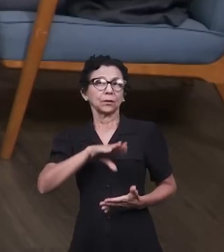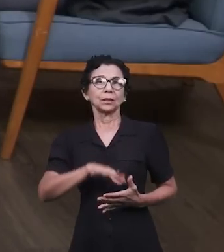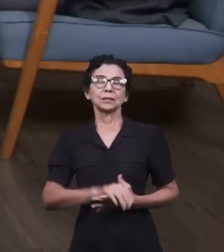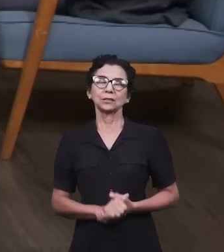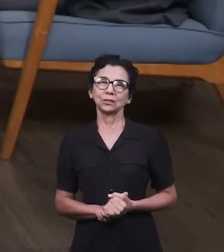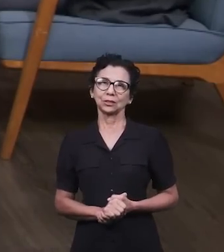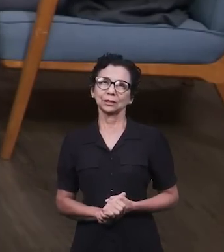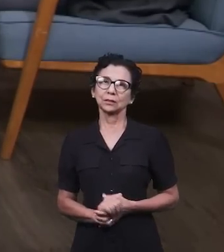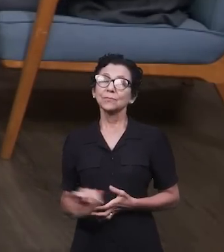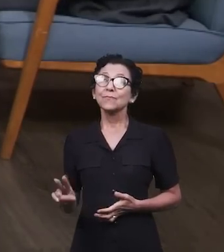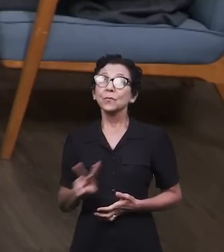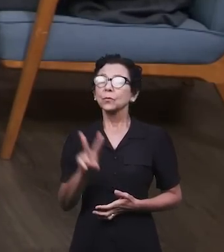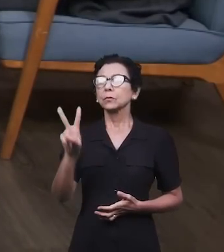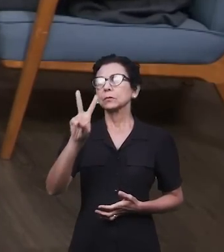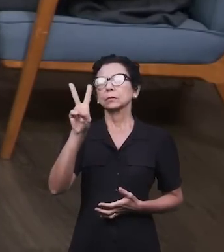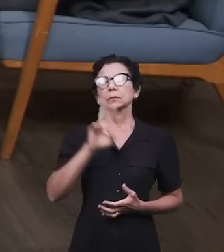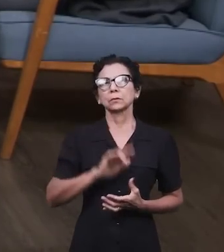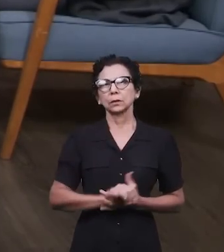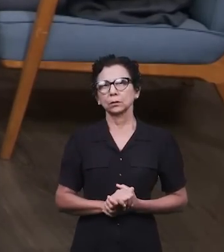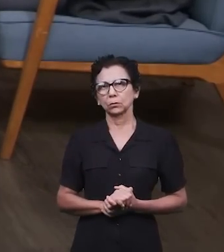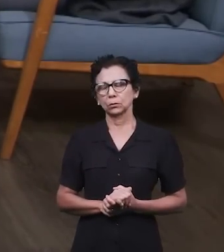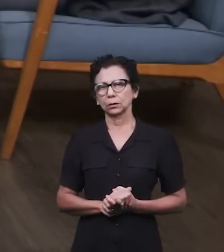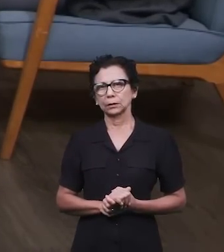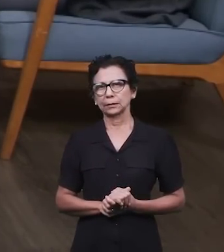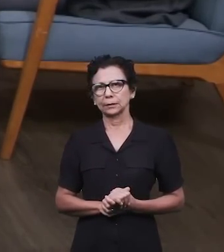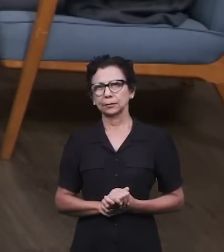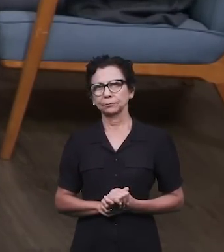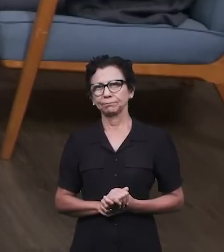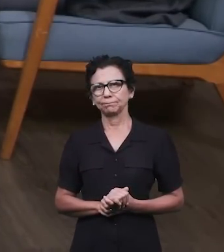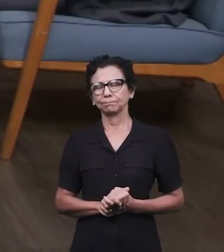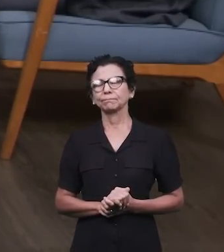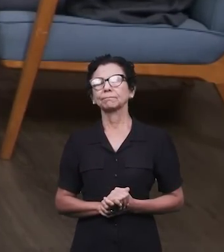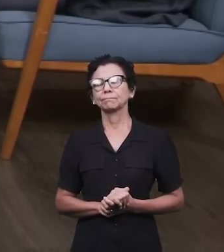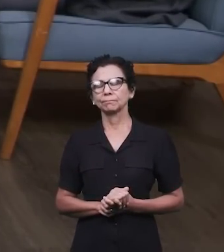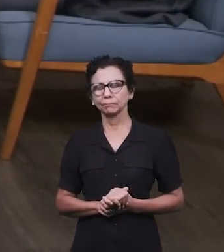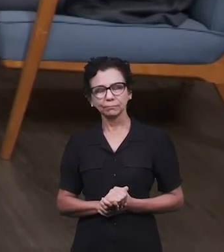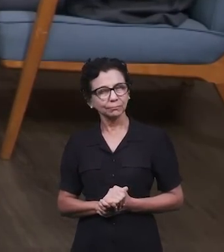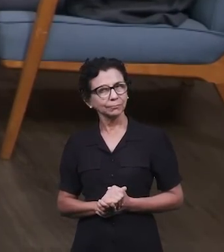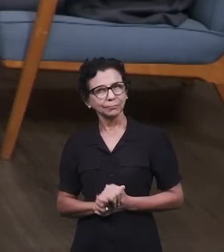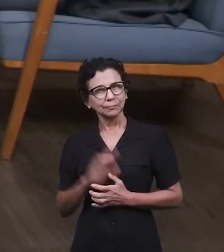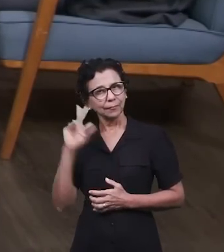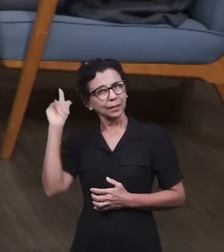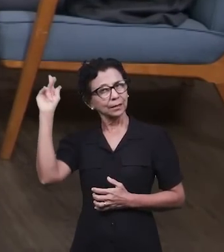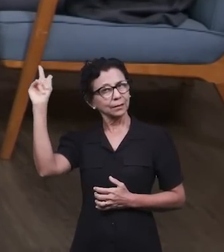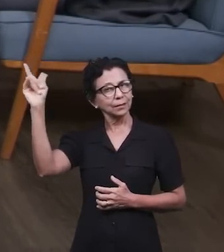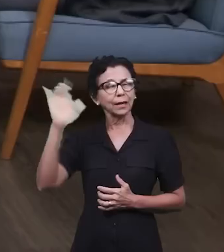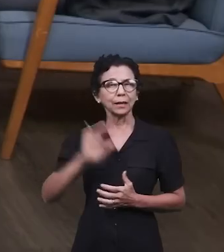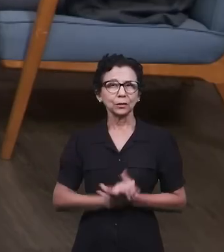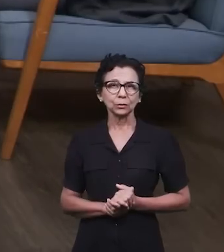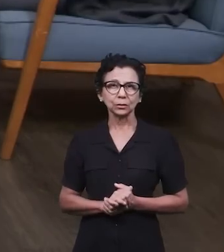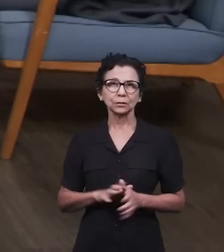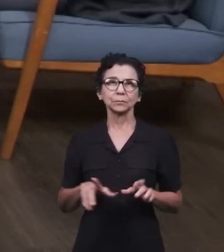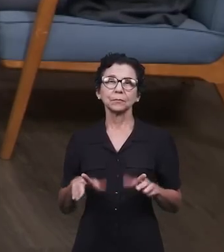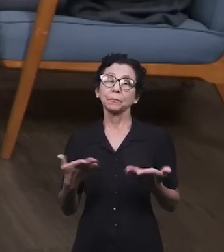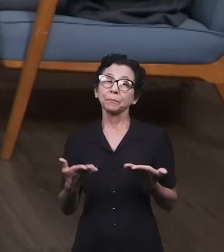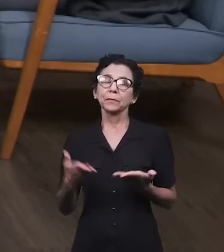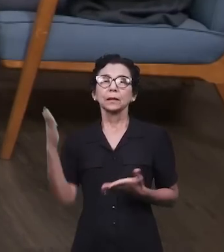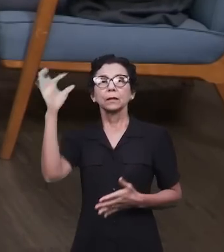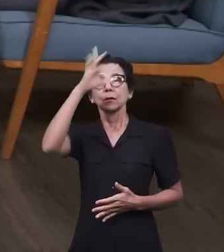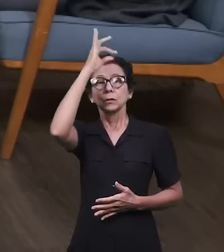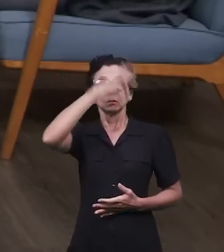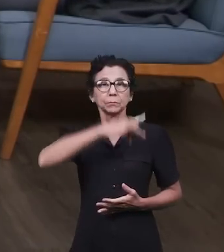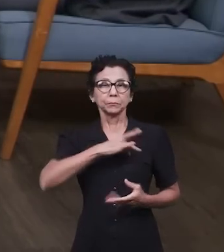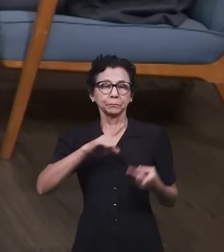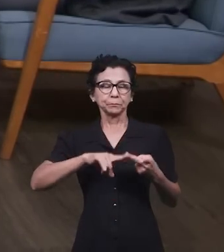pouco, valores que são vividos e que serão vivenciados pela igreja até o seu arrebatamento, como o batismo com o